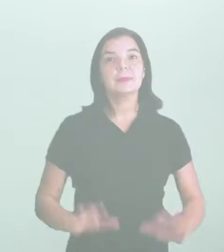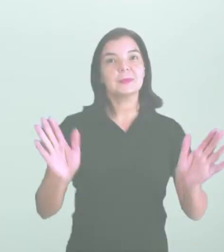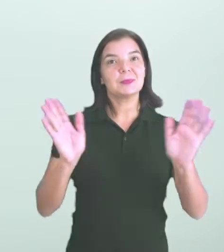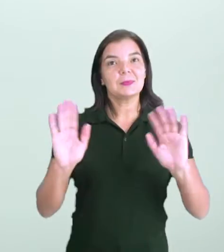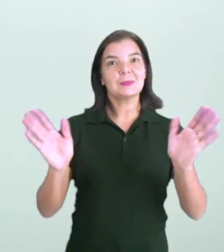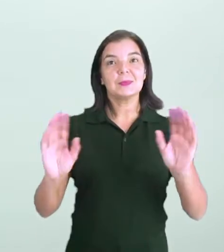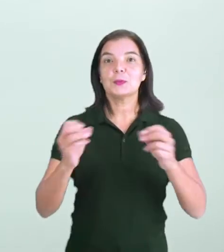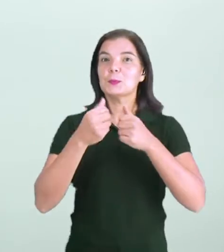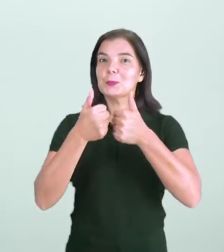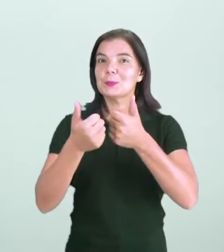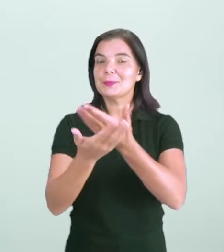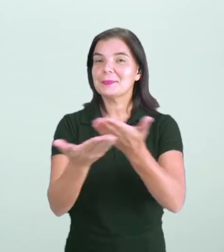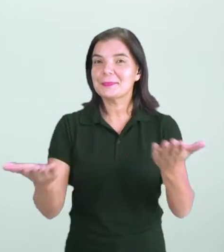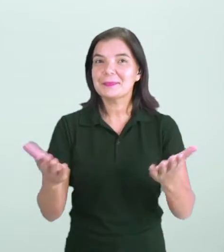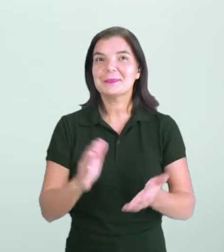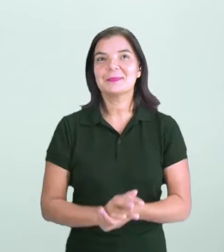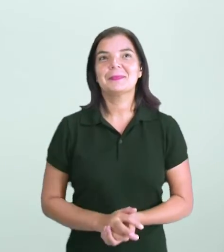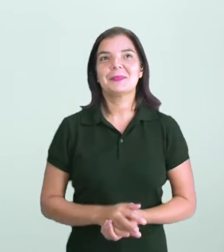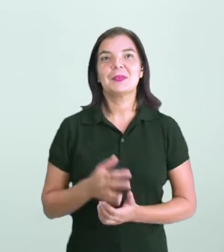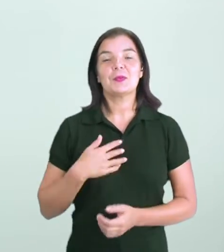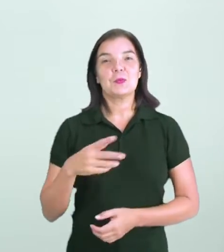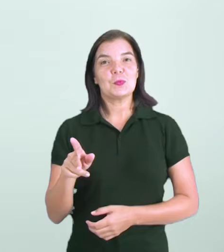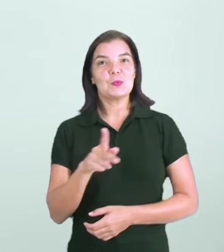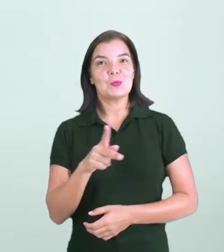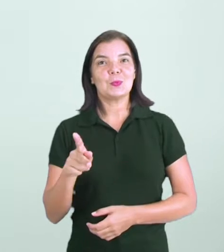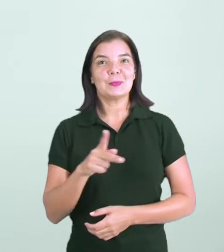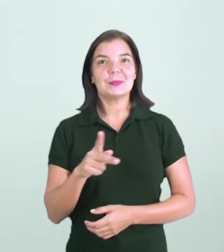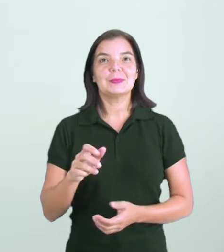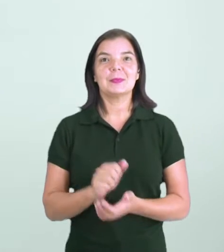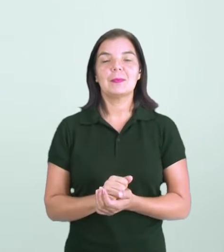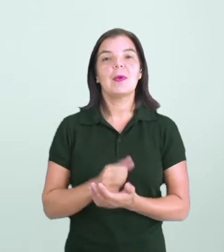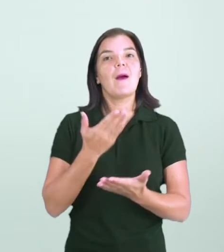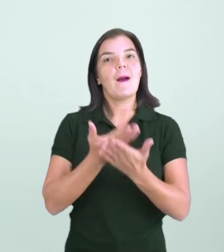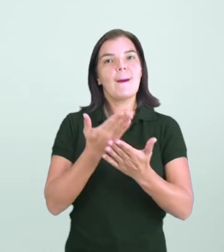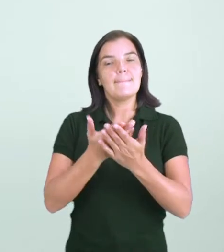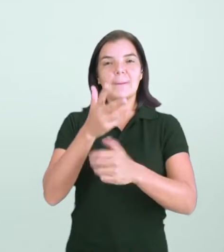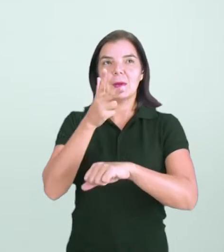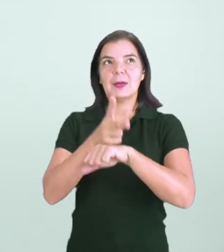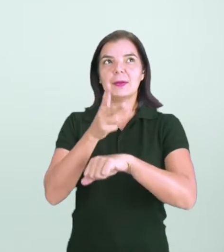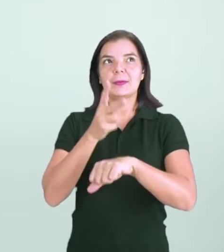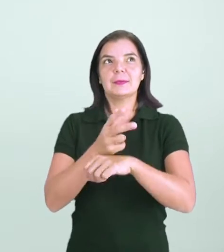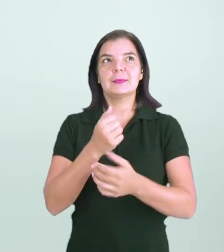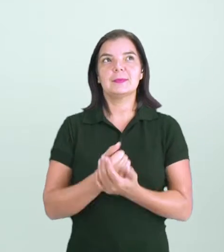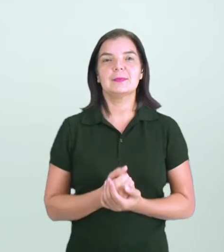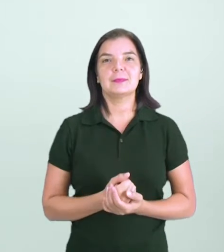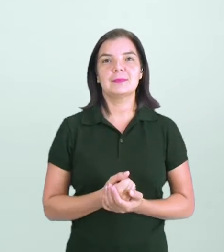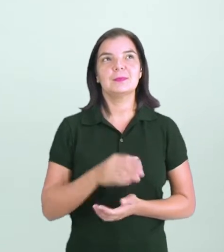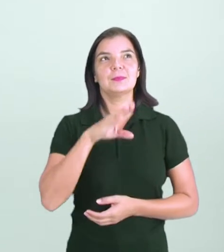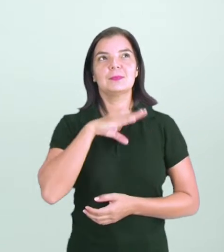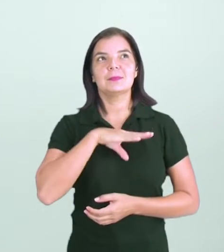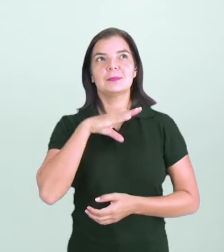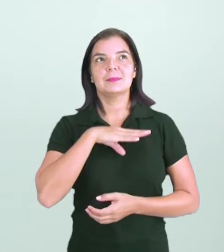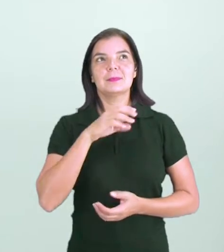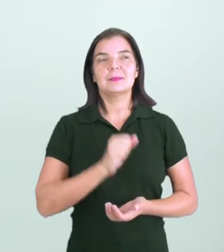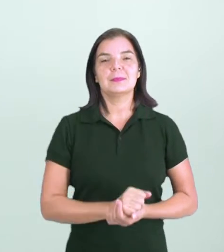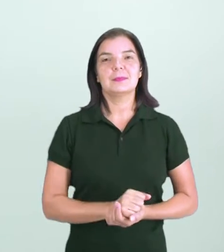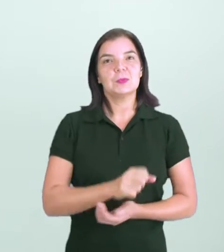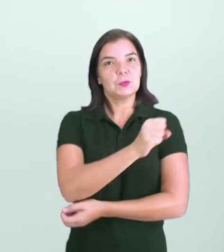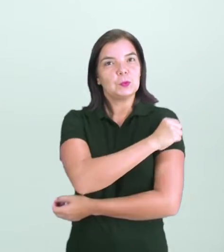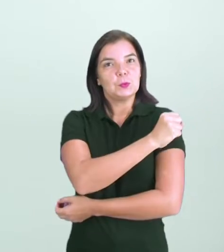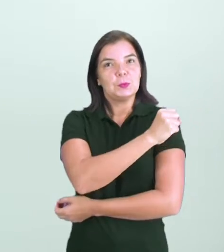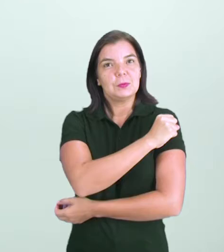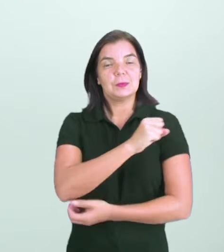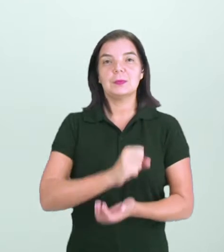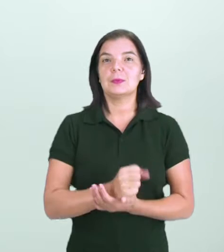Olá, tudo bem com vocês? Nós estamos aqui para mais uma videoaula, aula de língua portuguesa do 8º